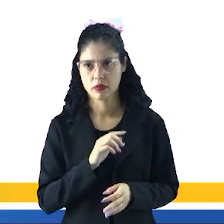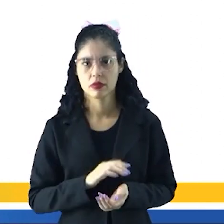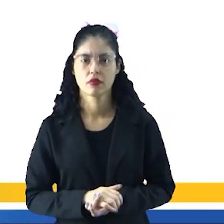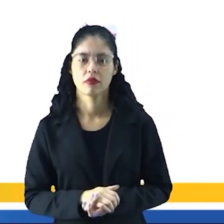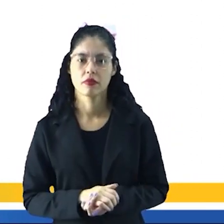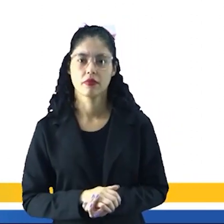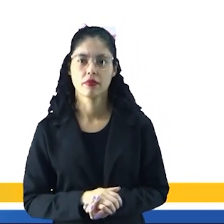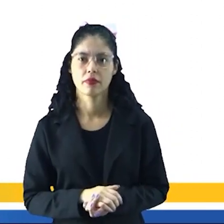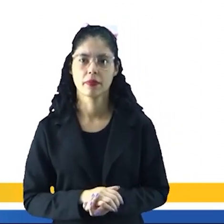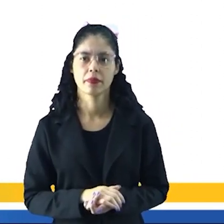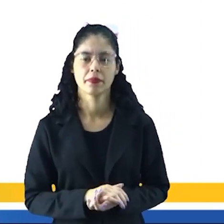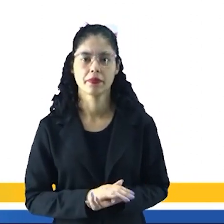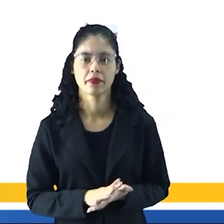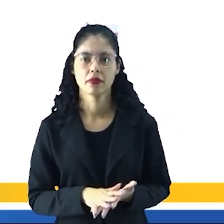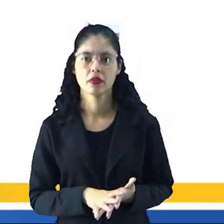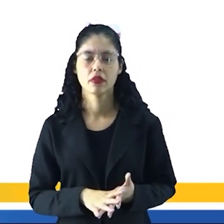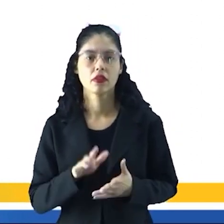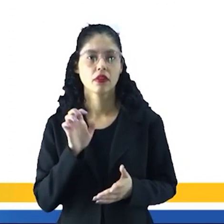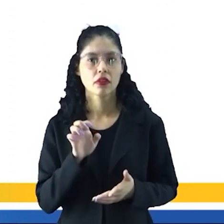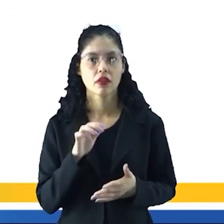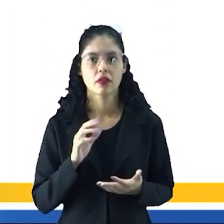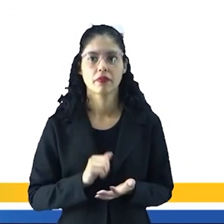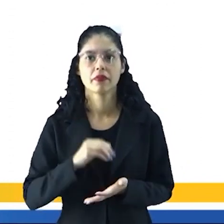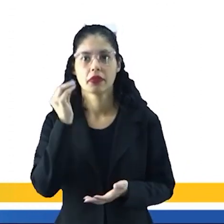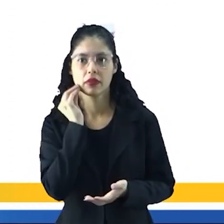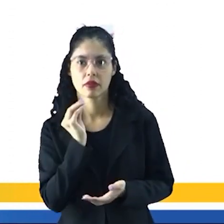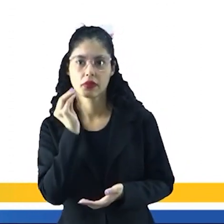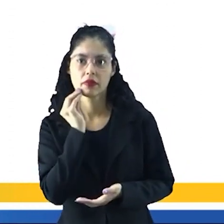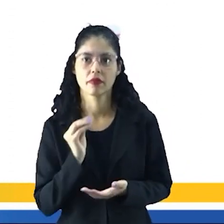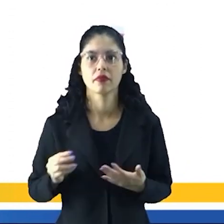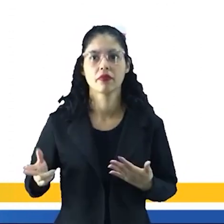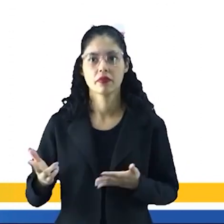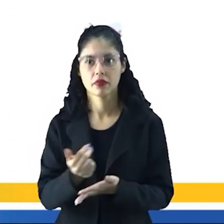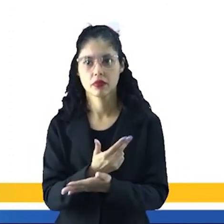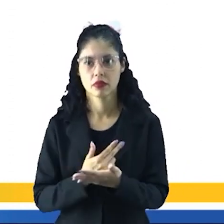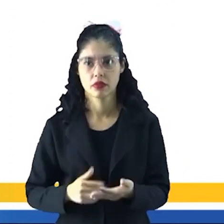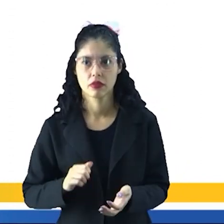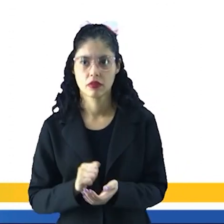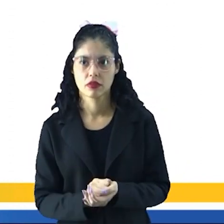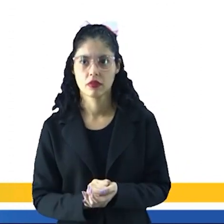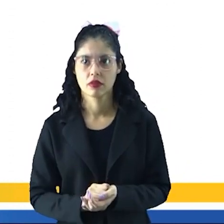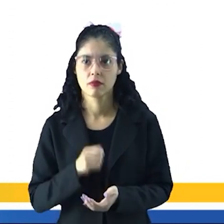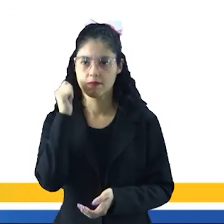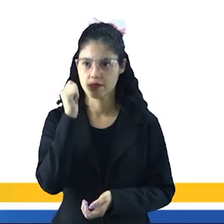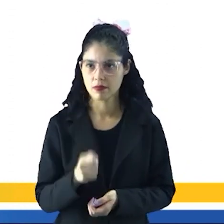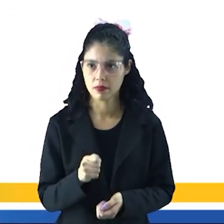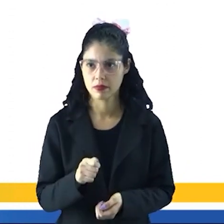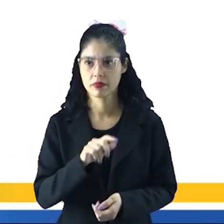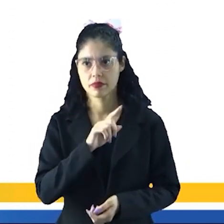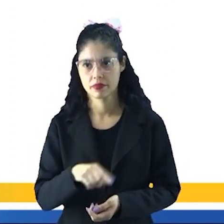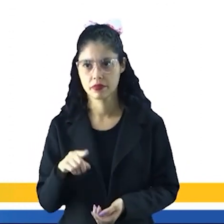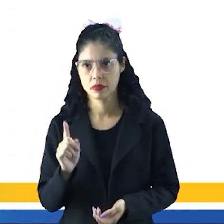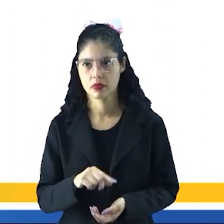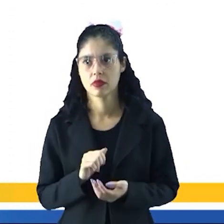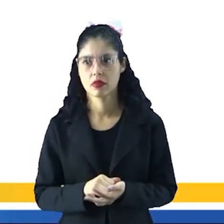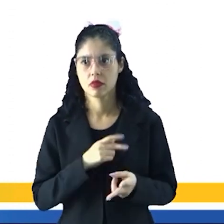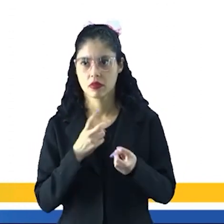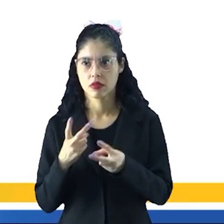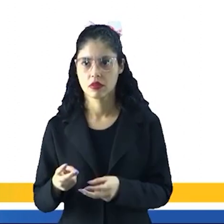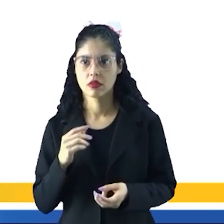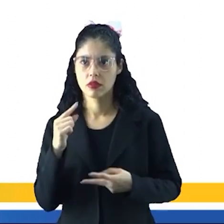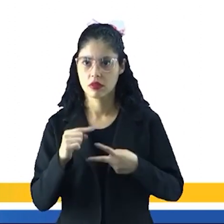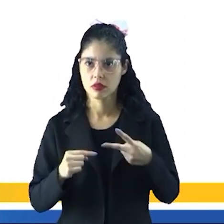mentirinha, né, gente, nesse meio. E a letra E, ele diz que a tentativa do artista em burlar a ditadura.